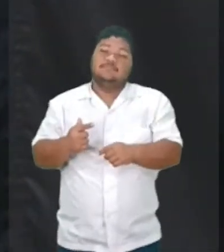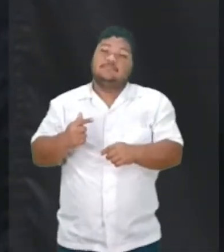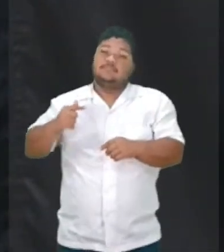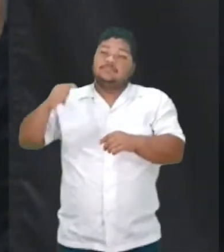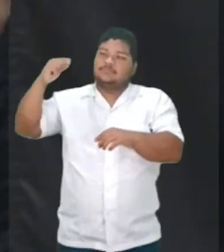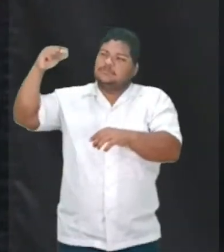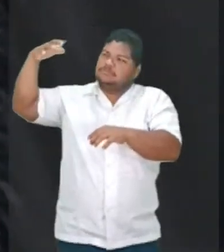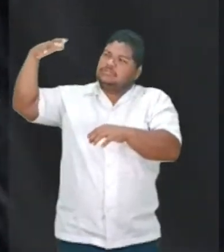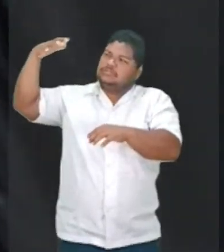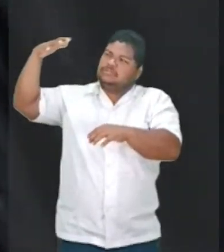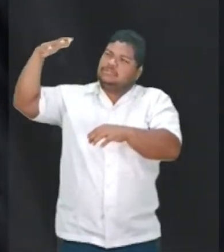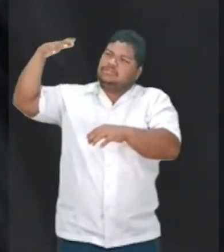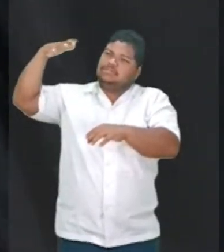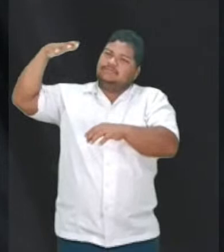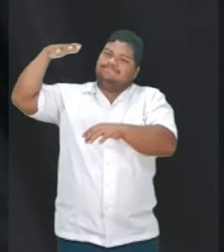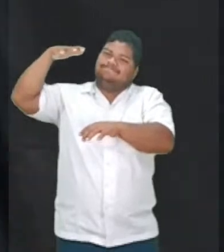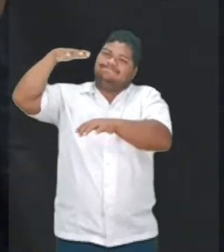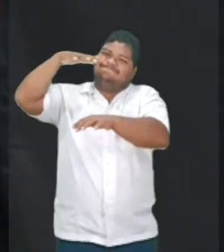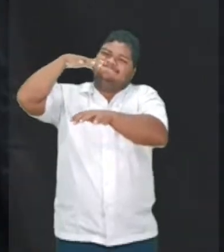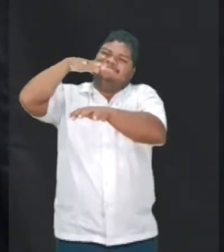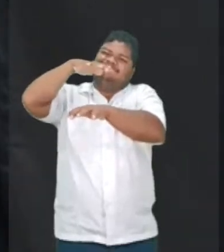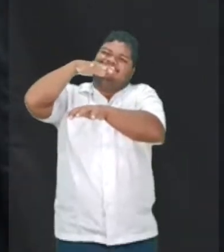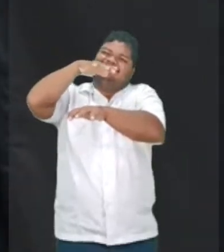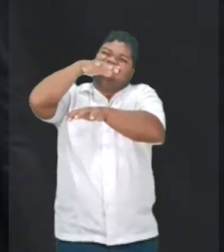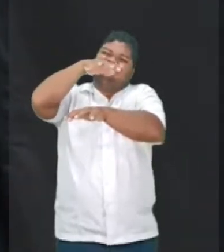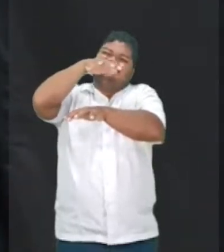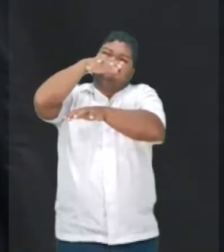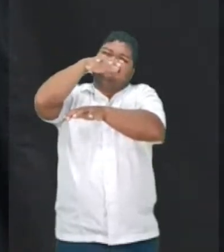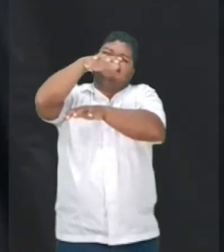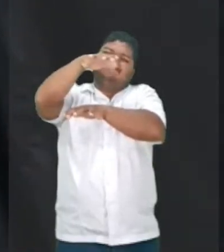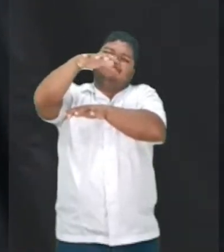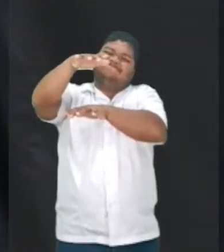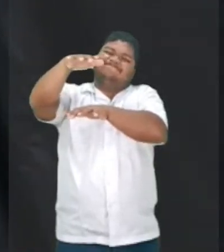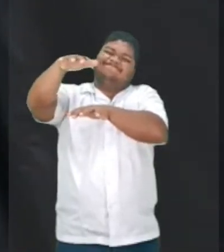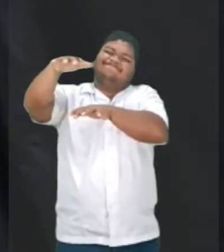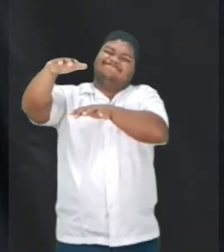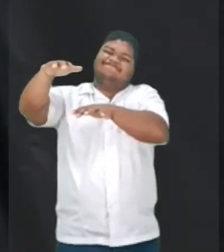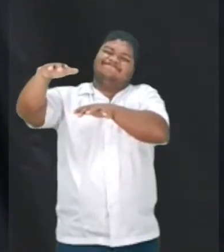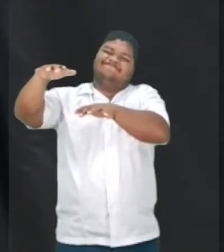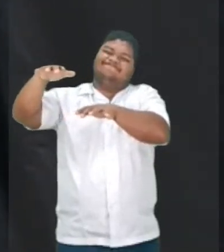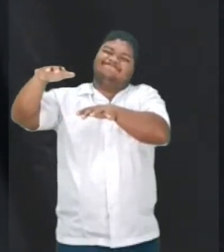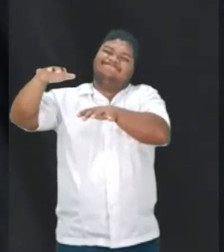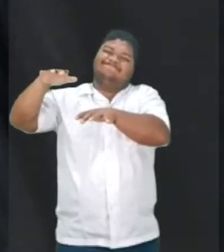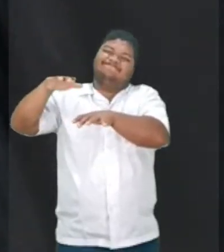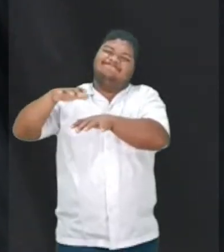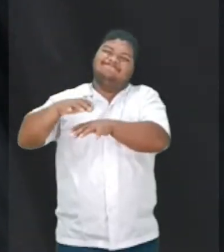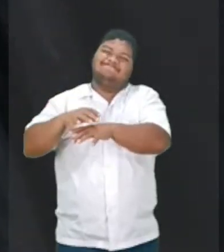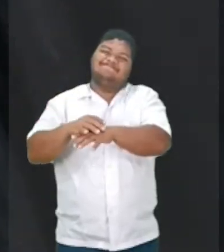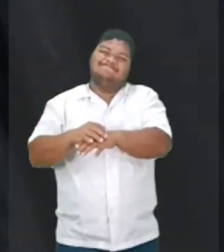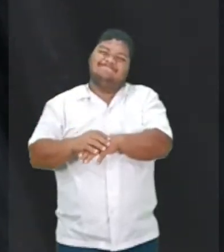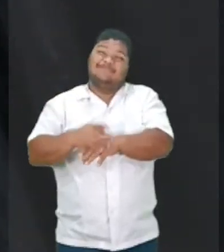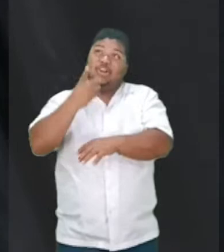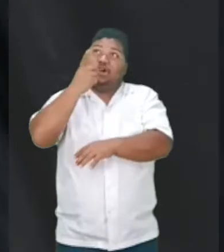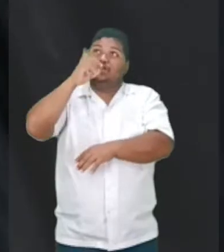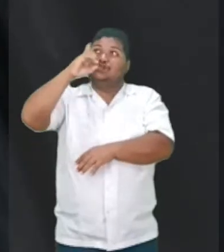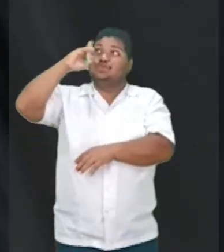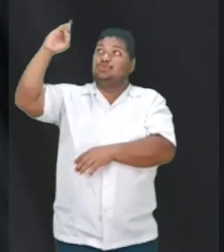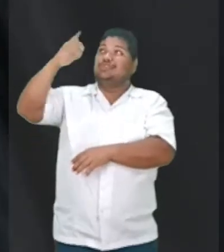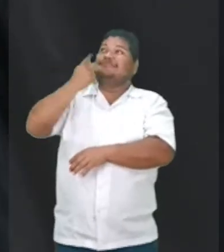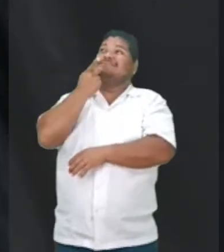exatamente ali, quando tudo veio à existência, aquele momento que Deus disse, haja luz, e